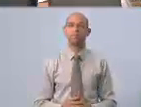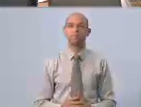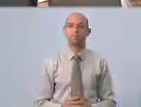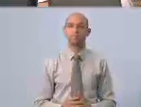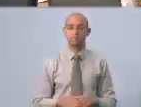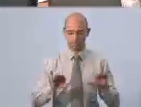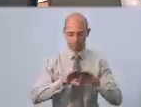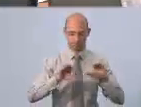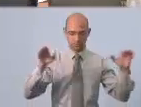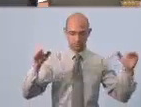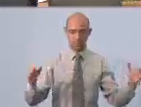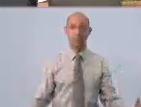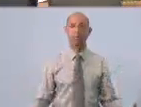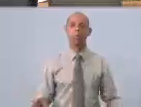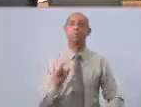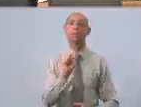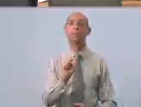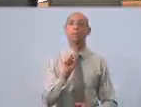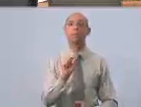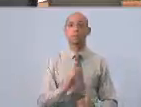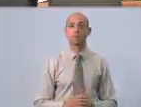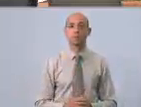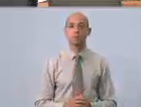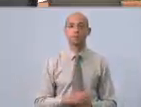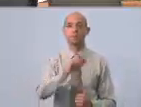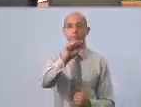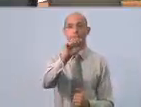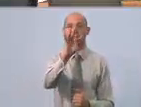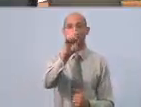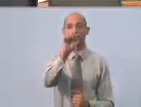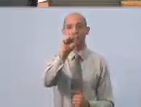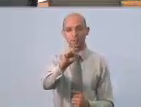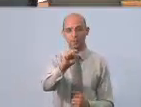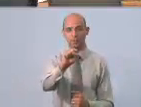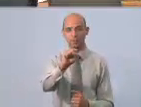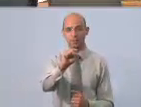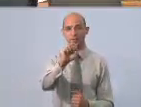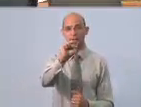Encontram-se sobre a mesa as atas das seguintes sessões.